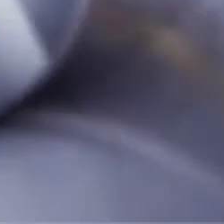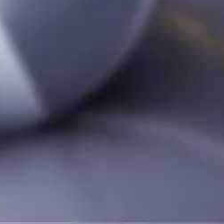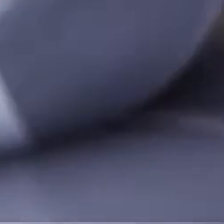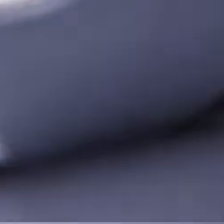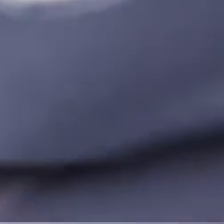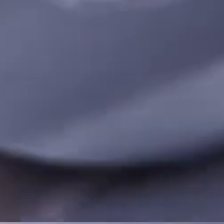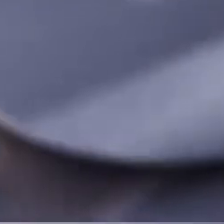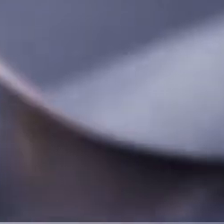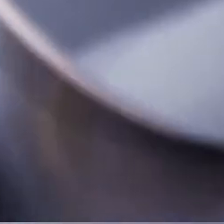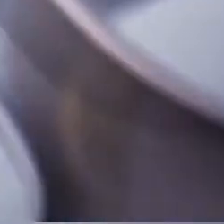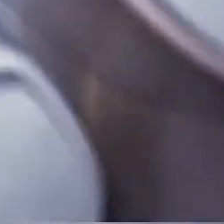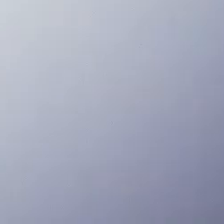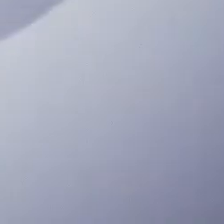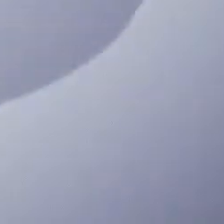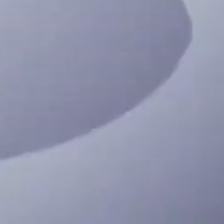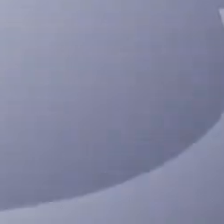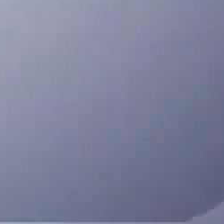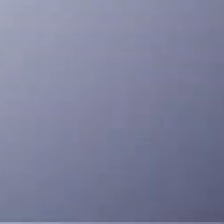e